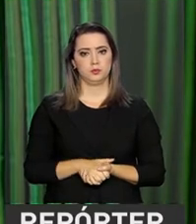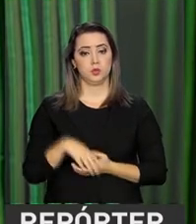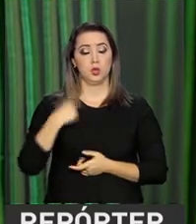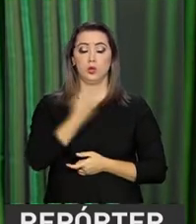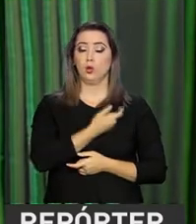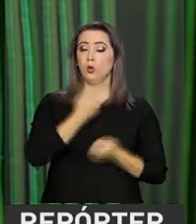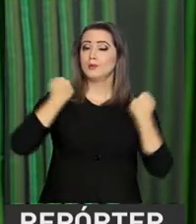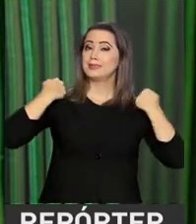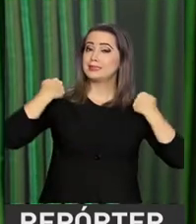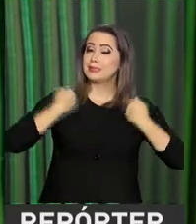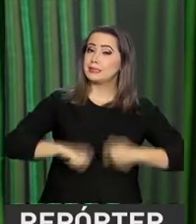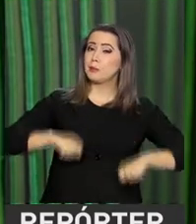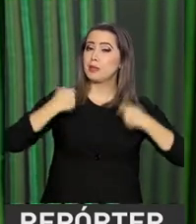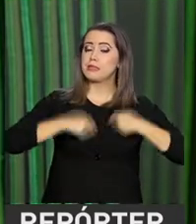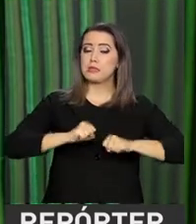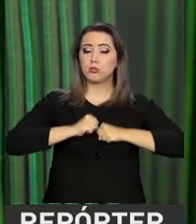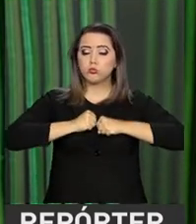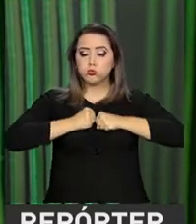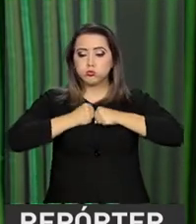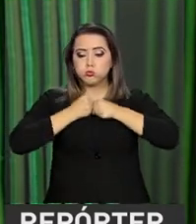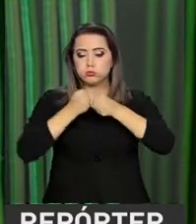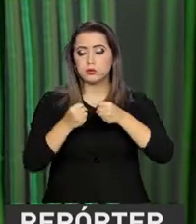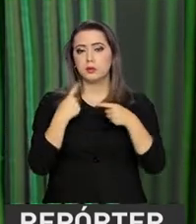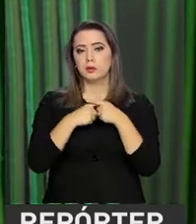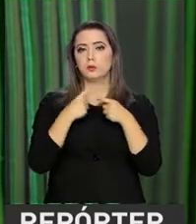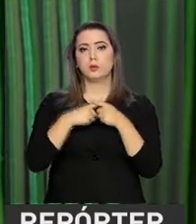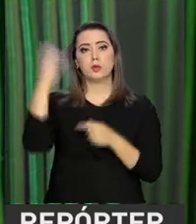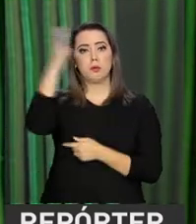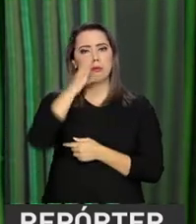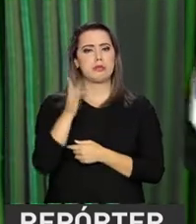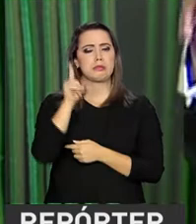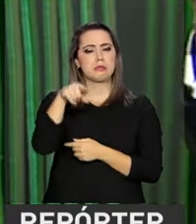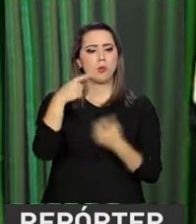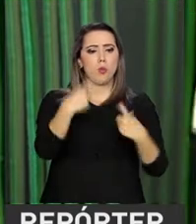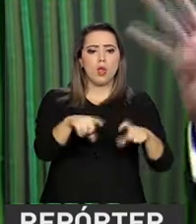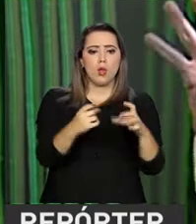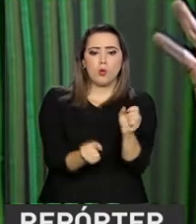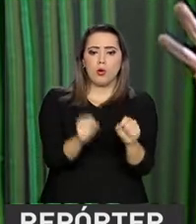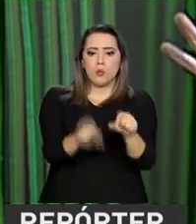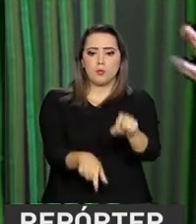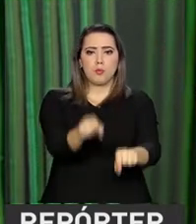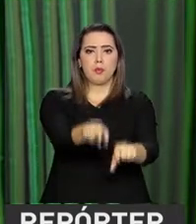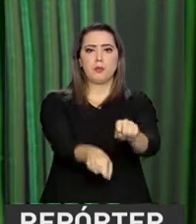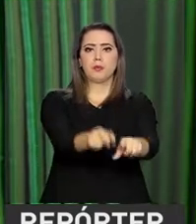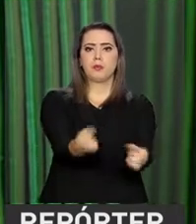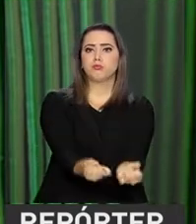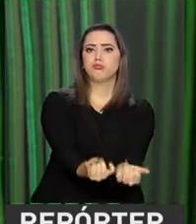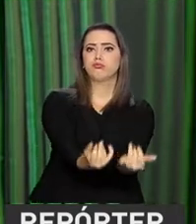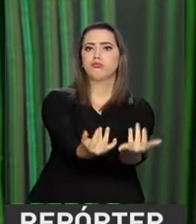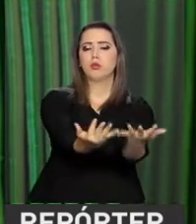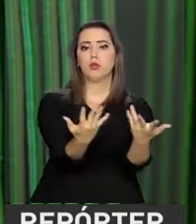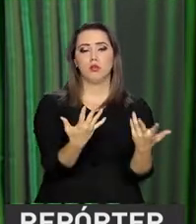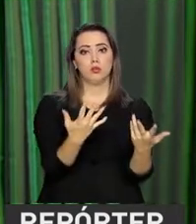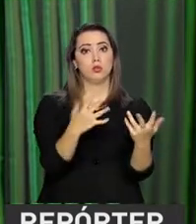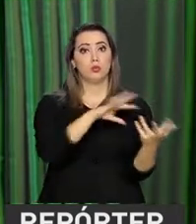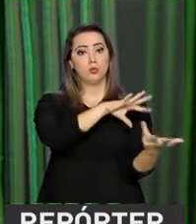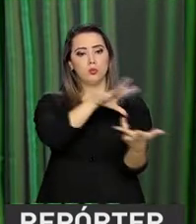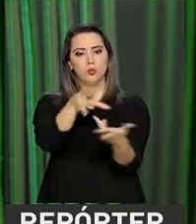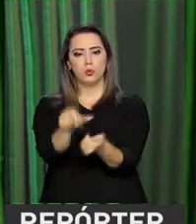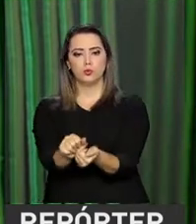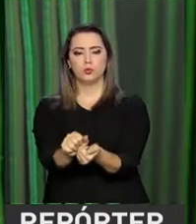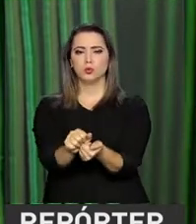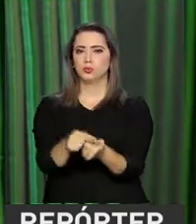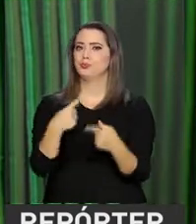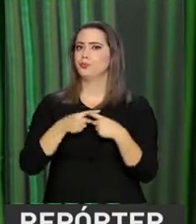empenho extraordinário, porque o Brasil pode ser o celeiro do mundo. Estou dizendo obviedades, mas obviedades que eu